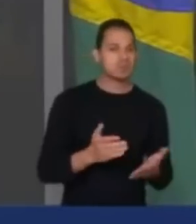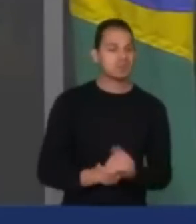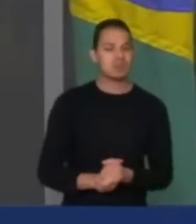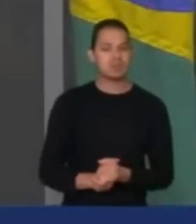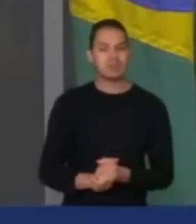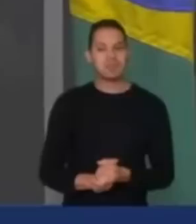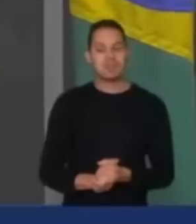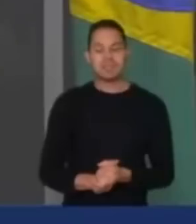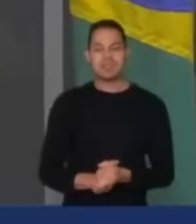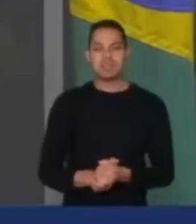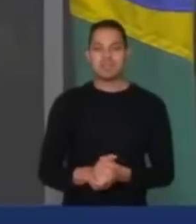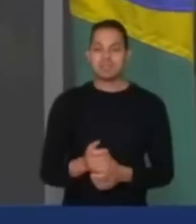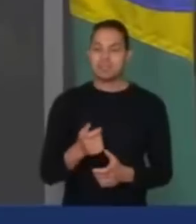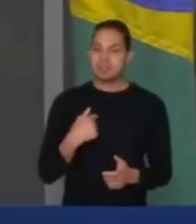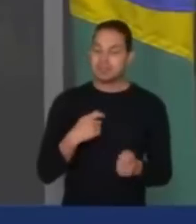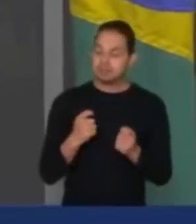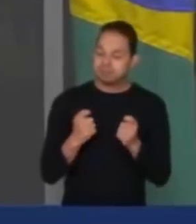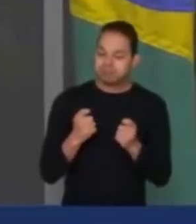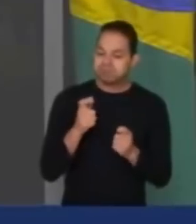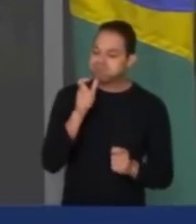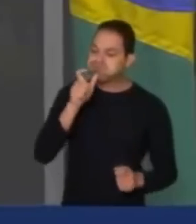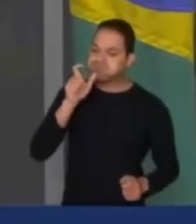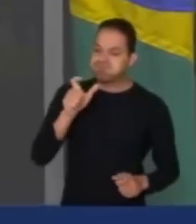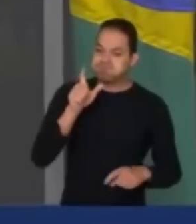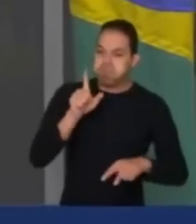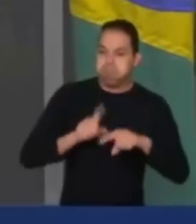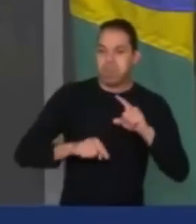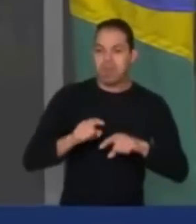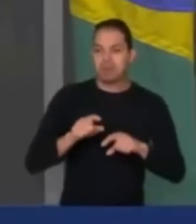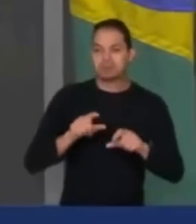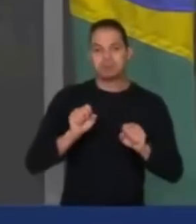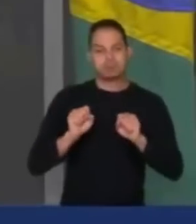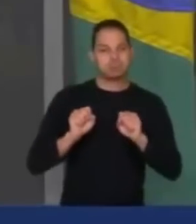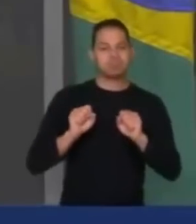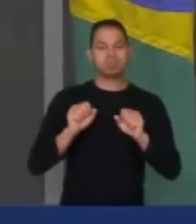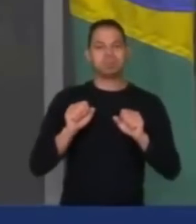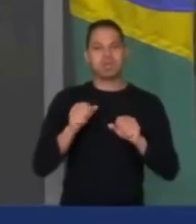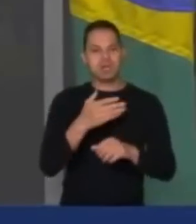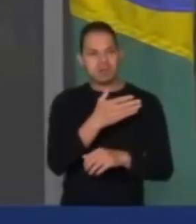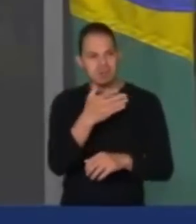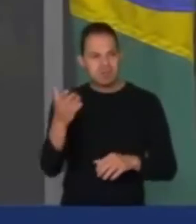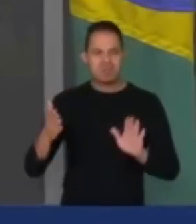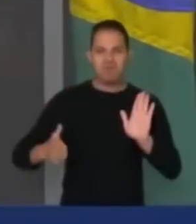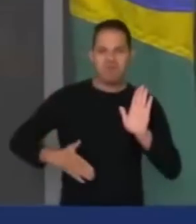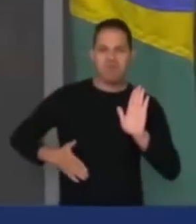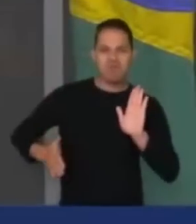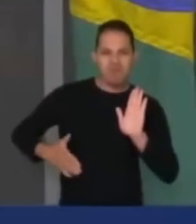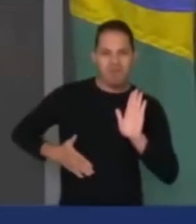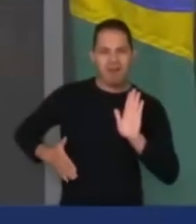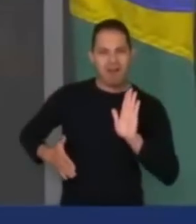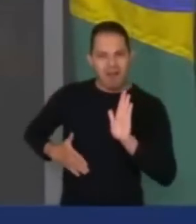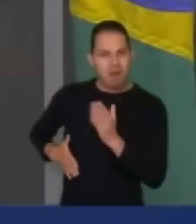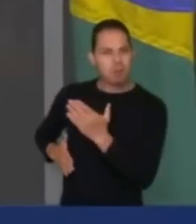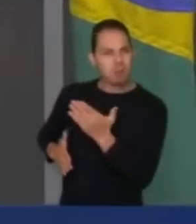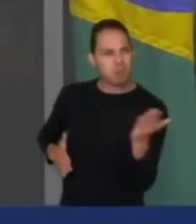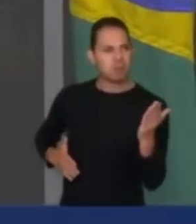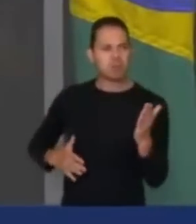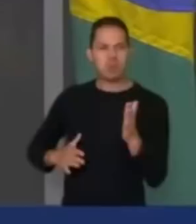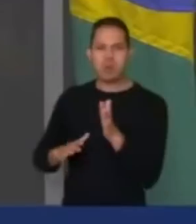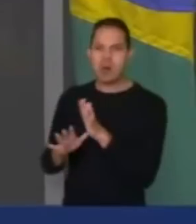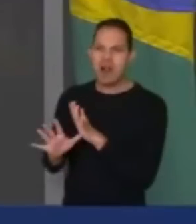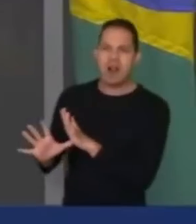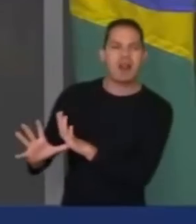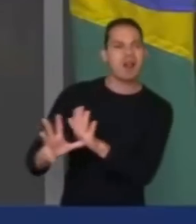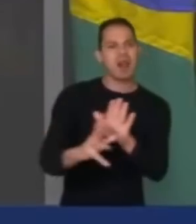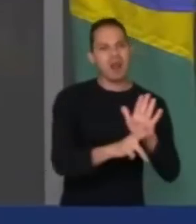eu tô me segurando aqui para não dizer um palavrão mas vocês são uns belos de uns vagabundos vocês são os ladrões